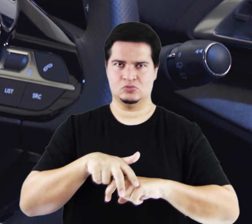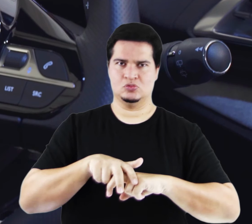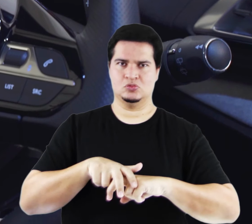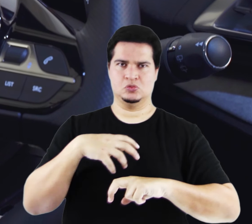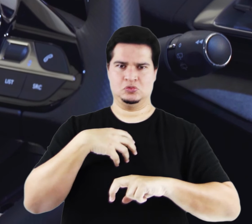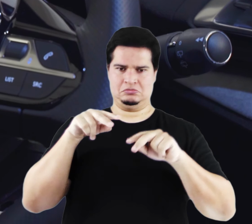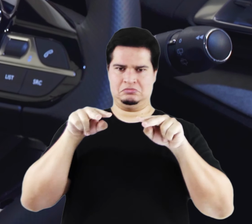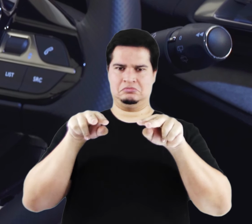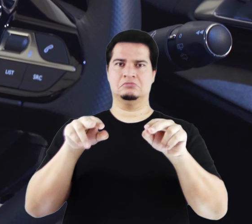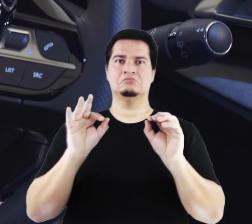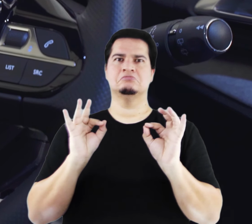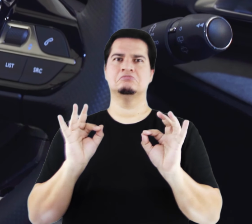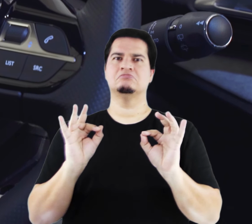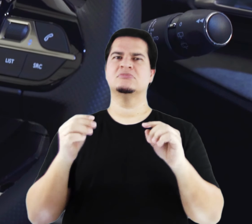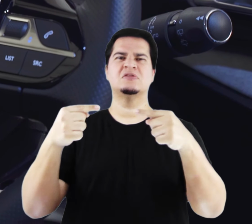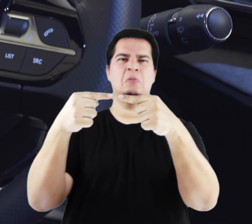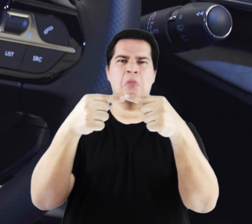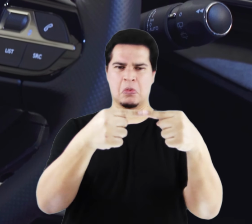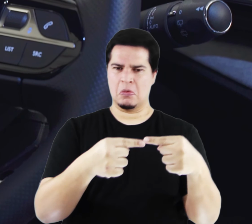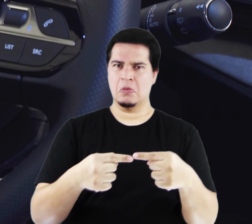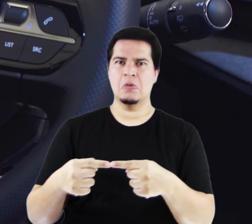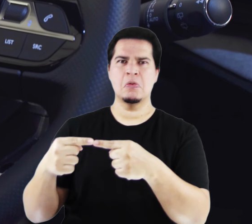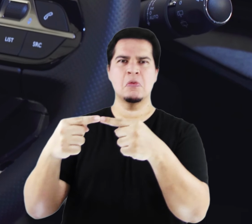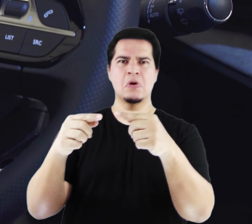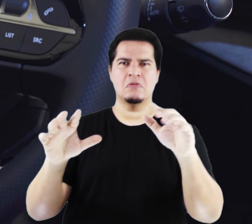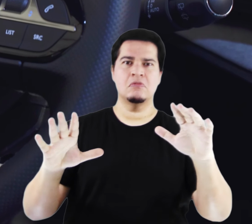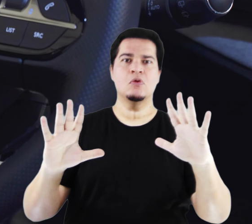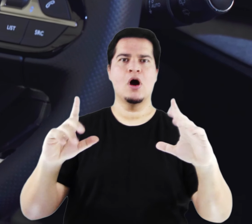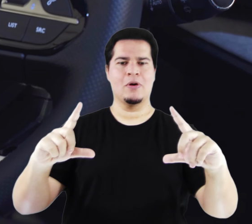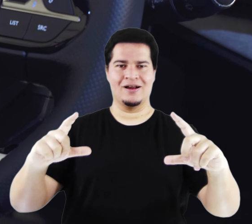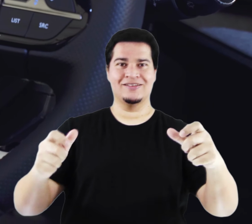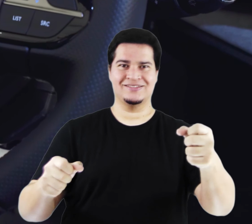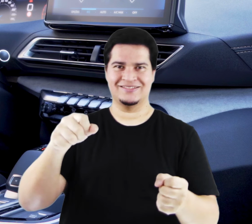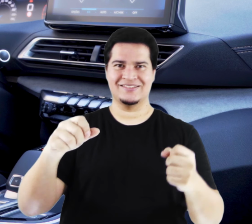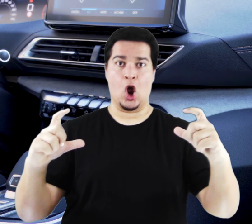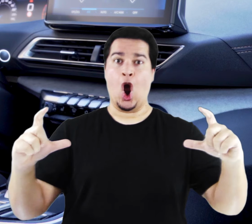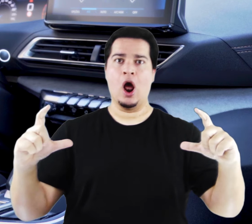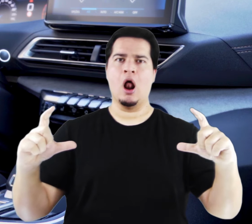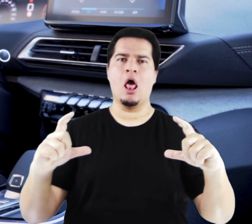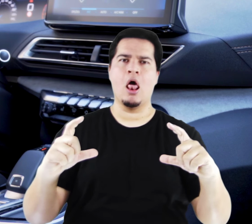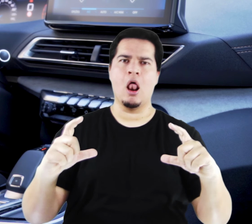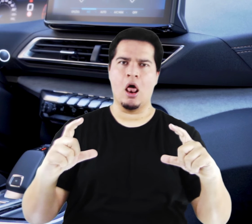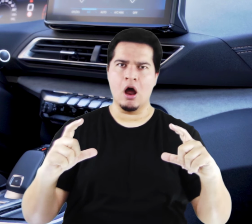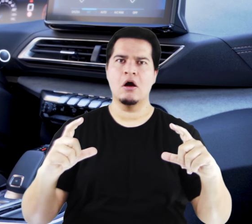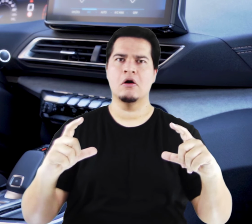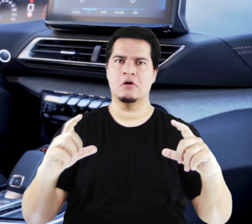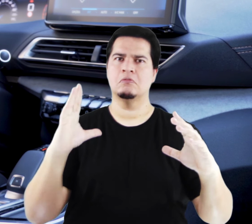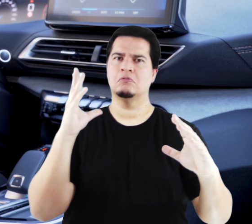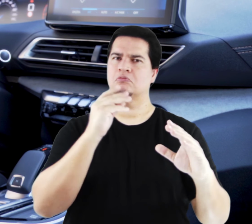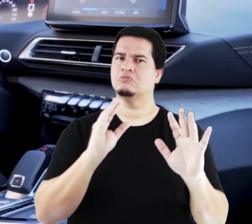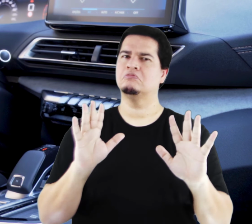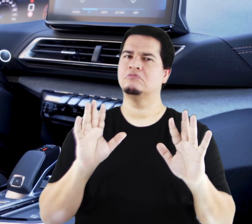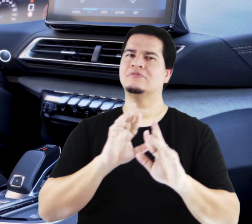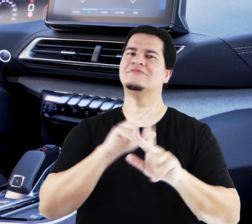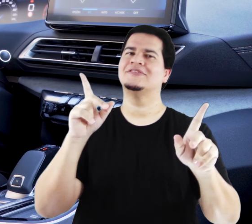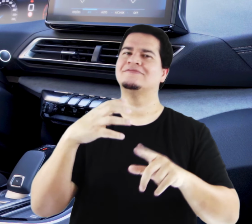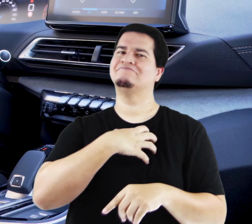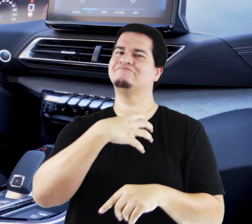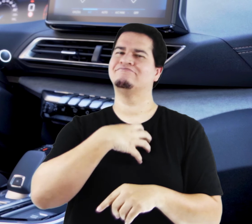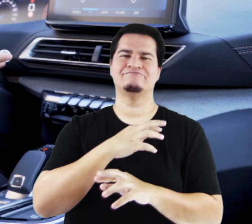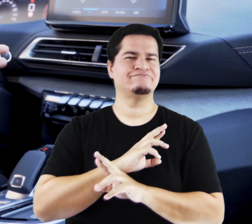aqui, combinado com esse volante pequenininho, né, esse sistema que eles chamam de iCockpit 2.0, cara, isso dá uma experiência muito diferenciada,